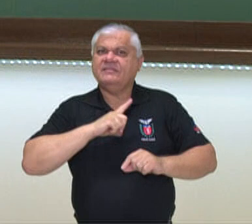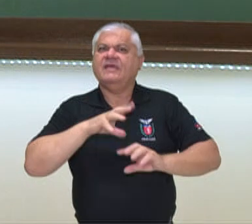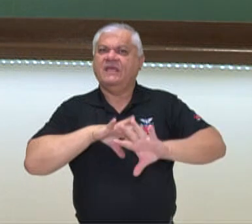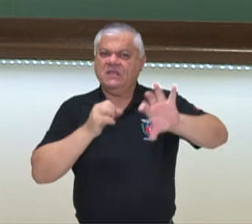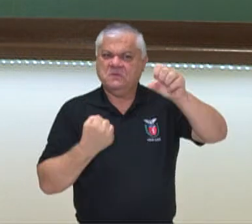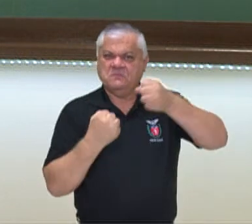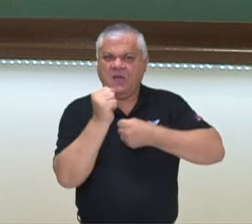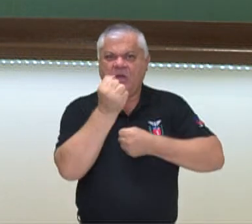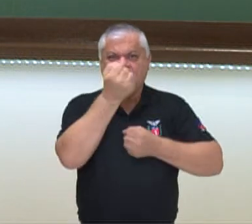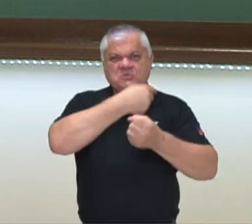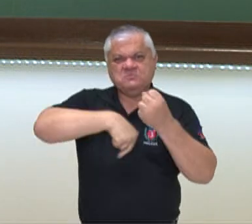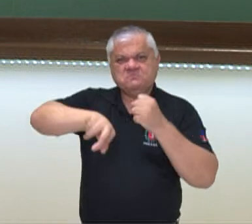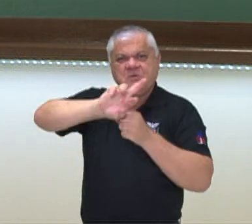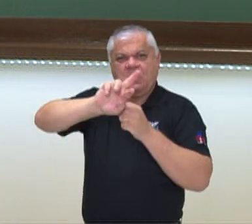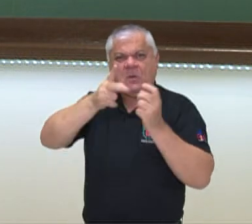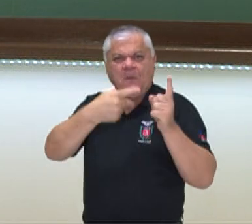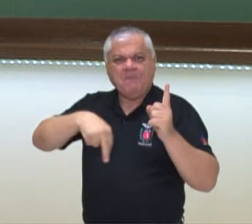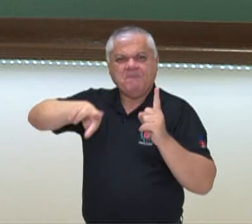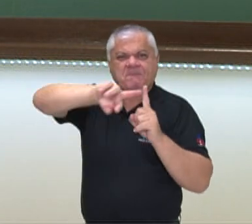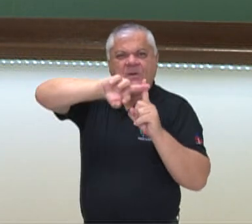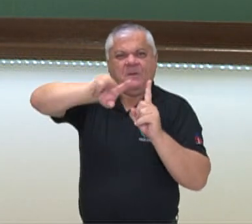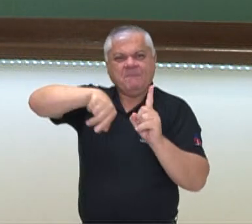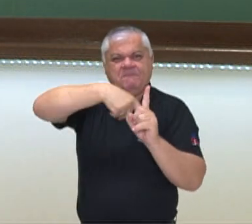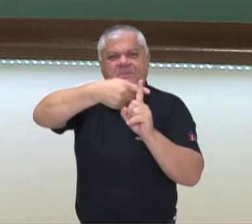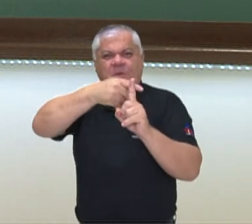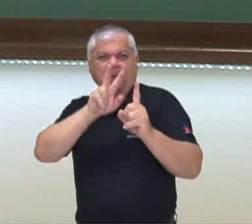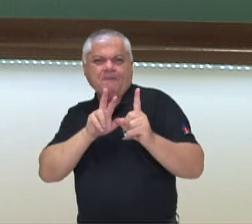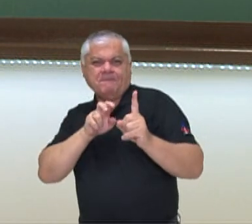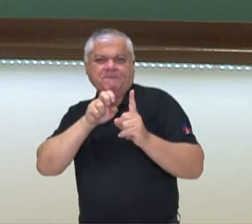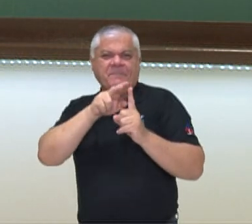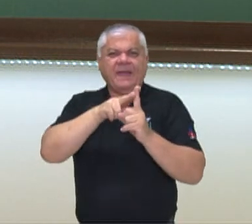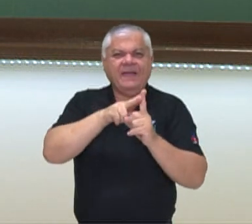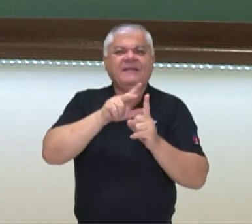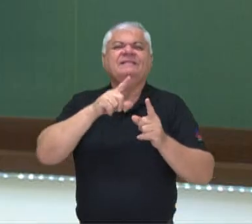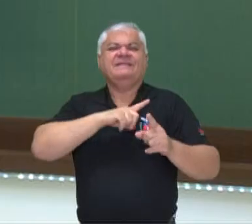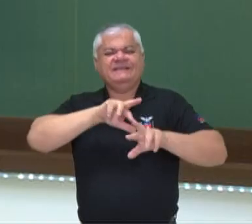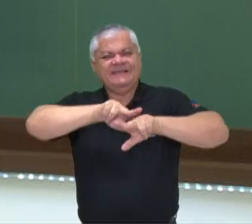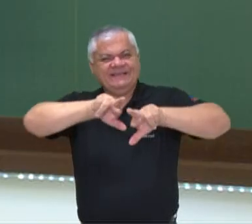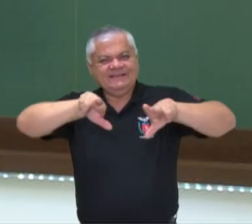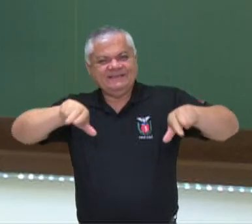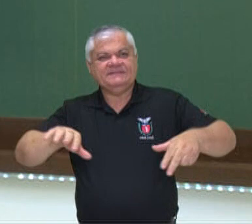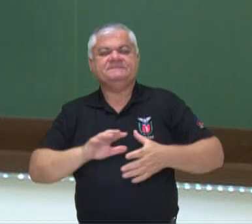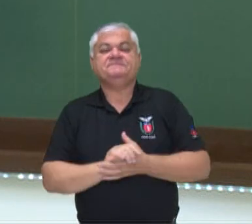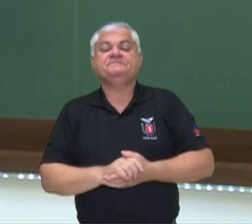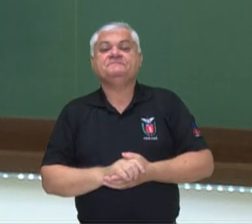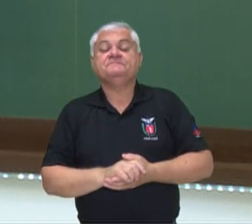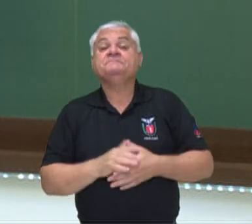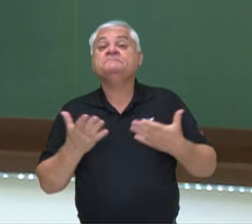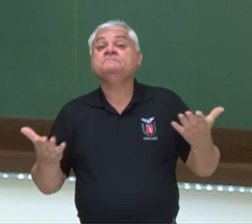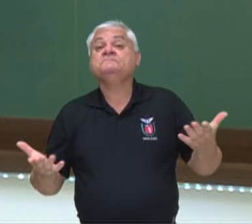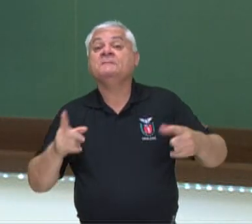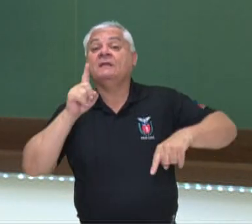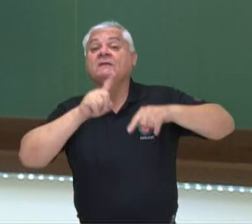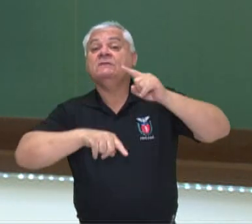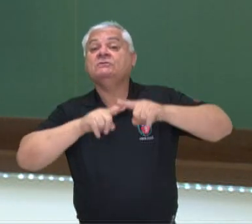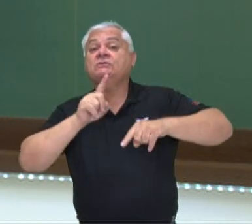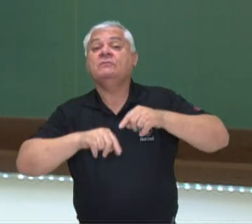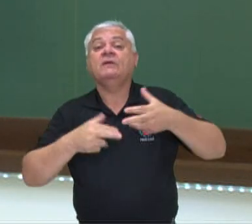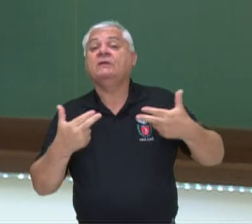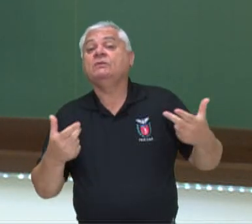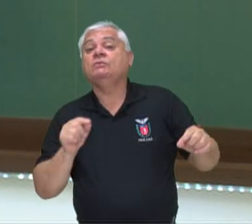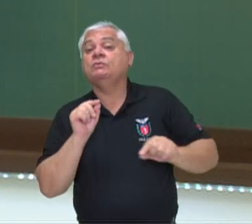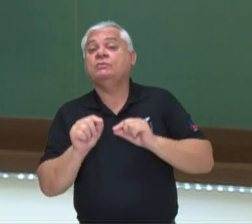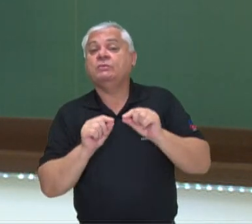que são executados ao som da música, ok? Então, quais são os instrumentos? Acabei de falar que ela acontece